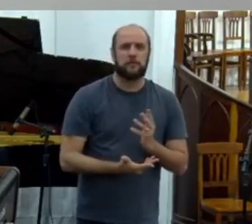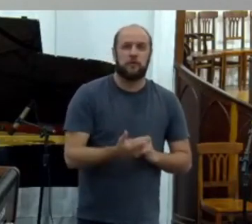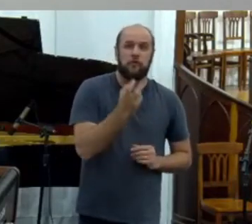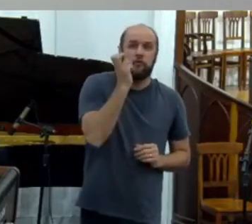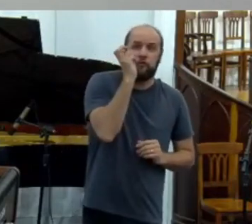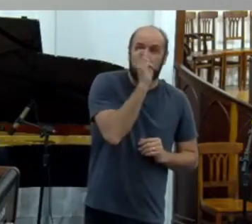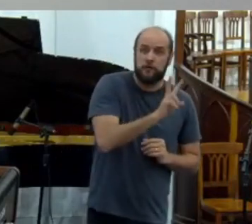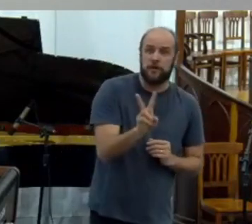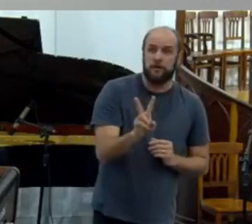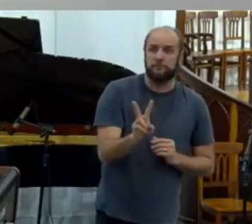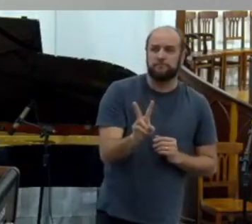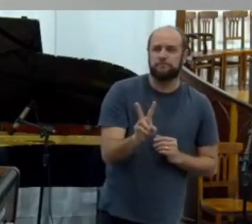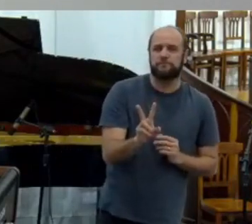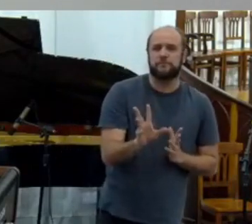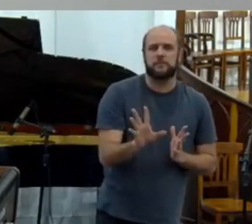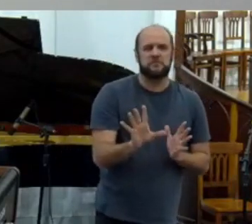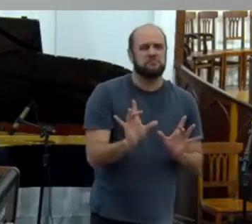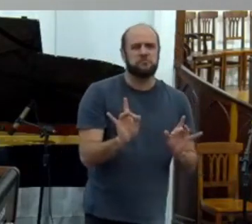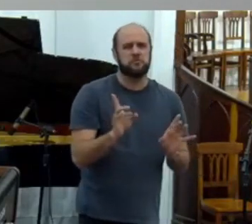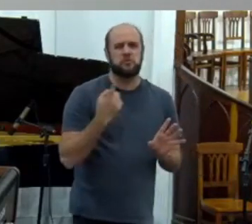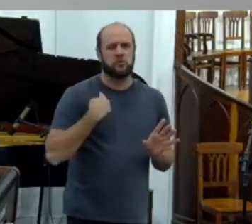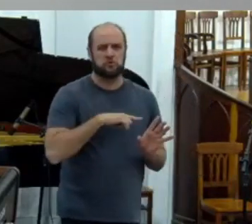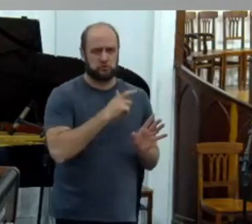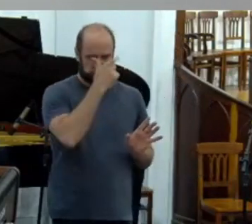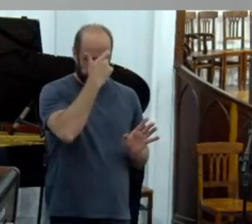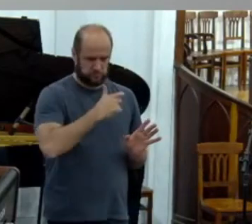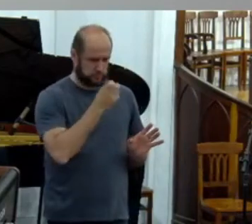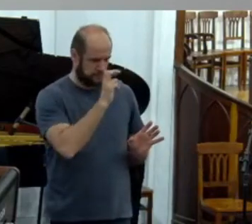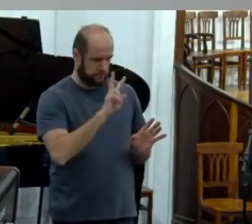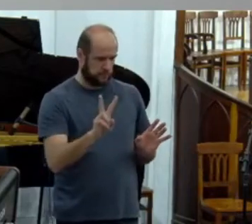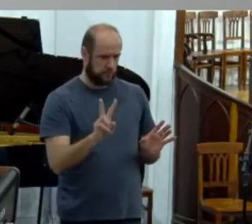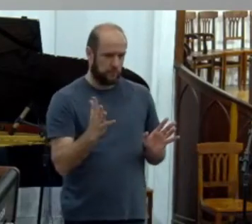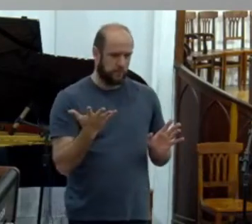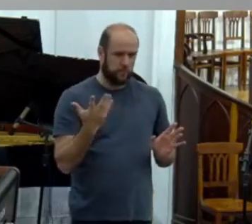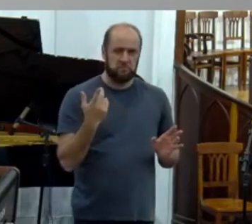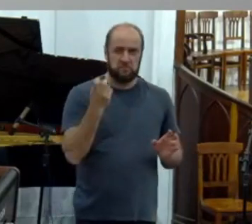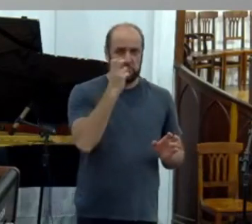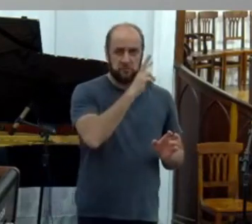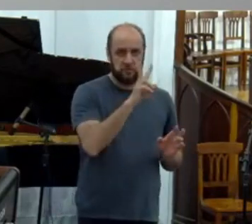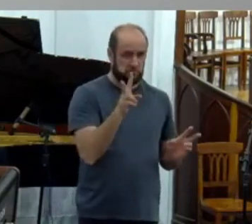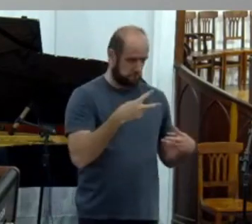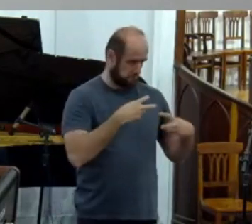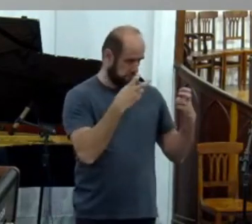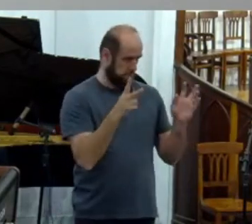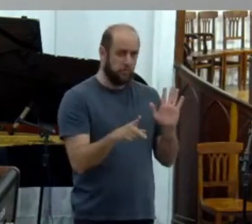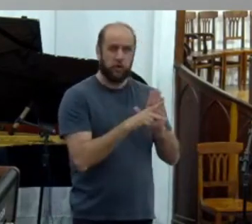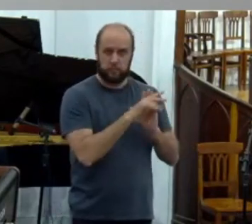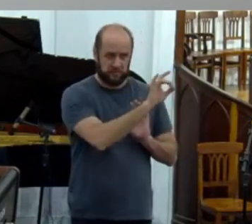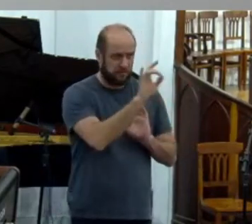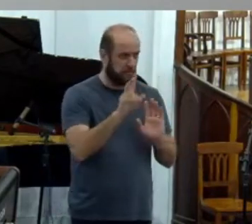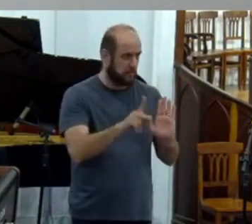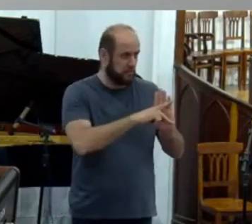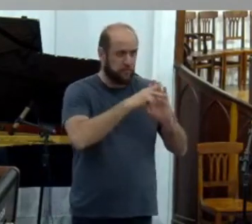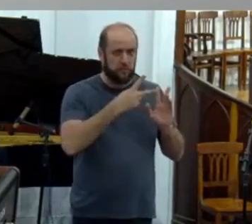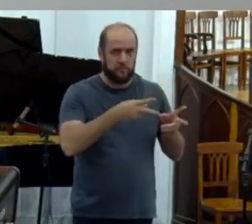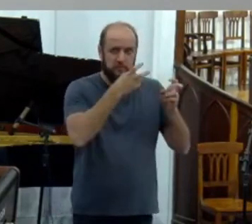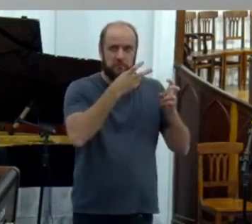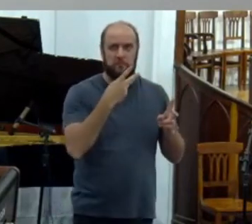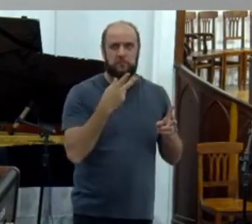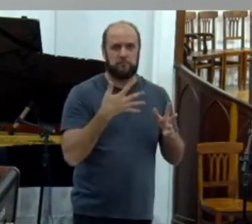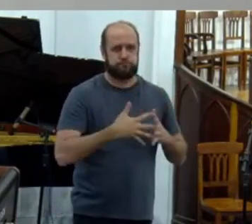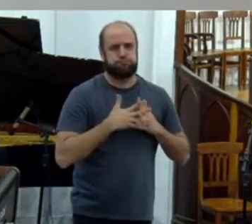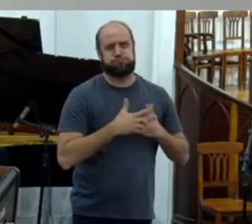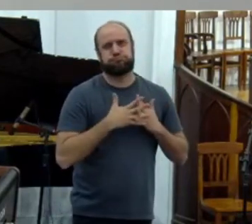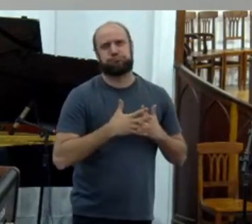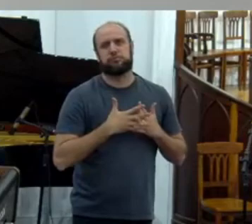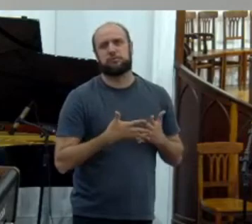Olhar apenas com os nossos olhos, nós podemos olhar para a nossa própria vida e já reconhecer que parece um caos.